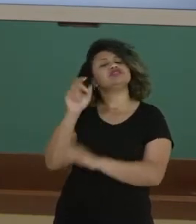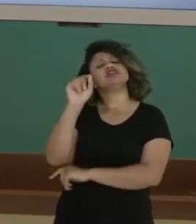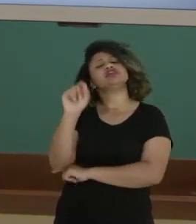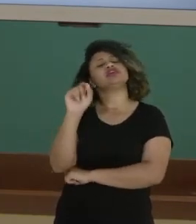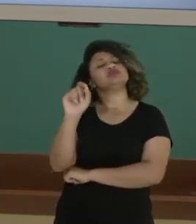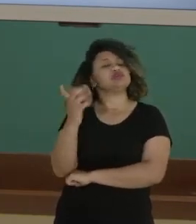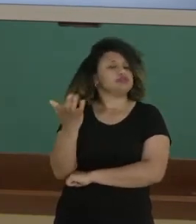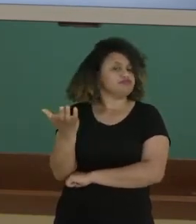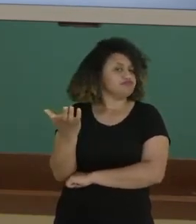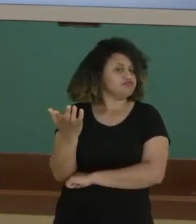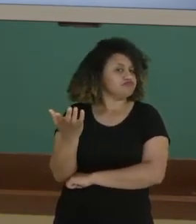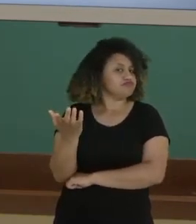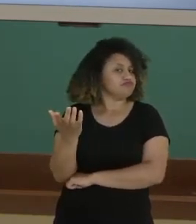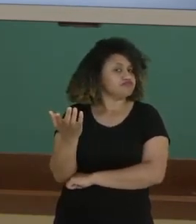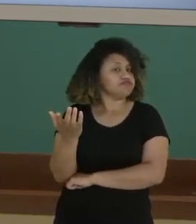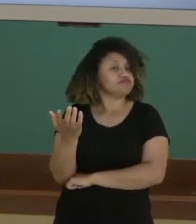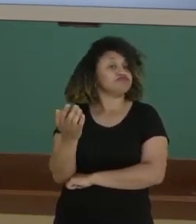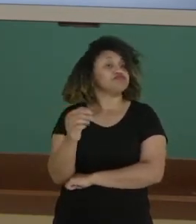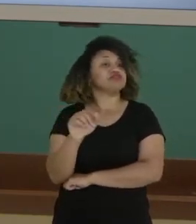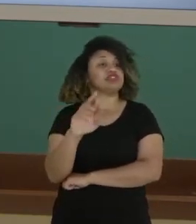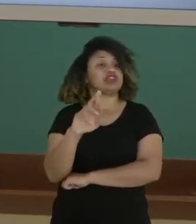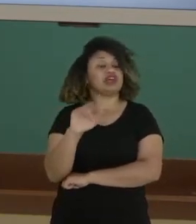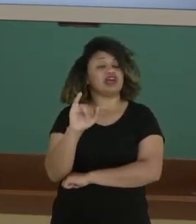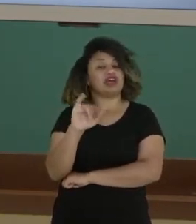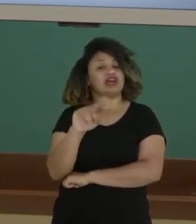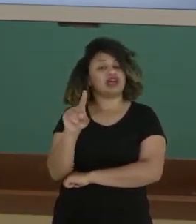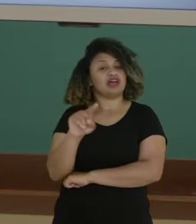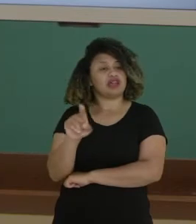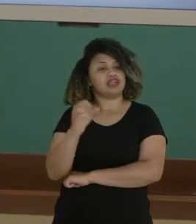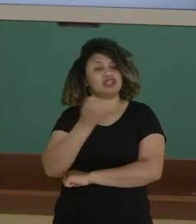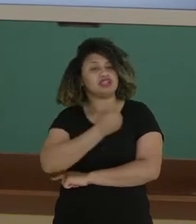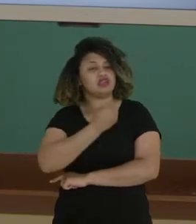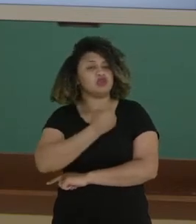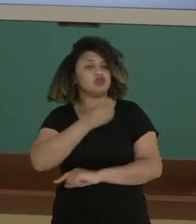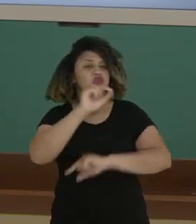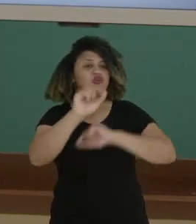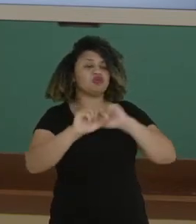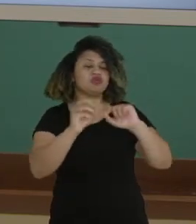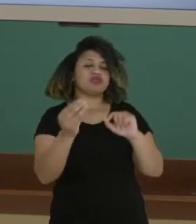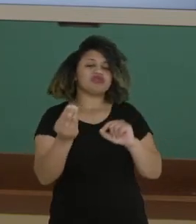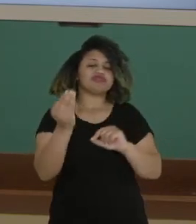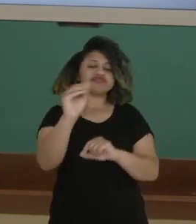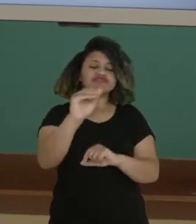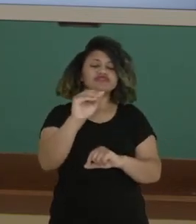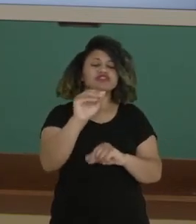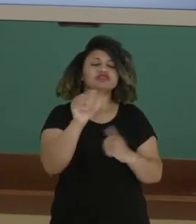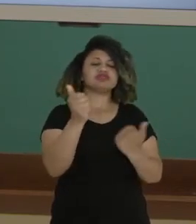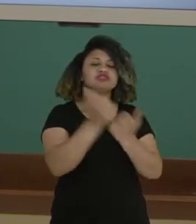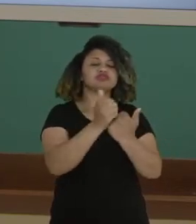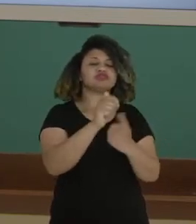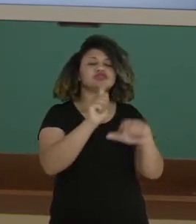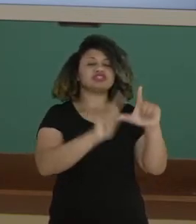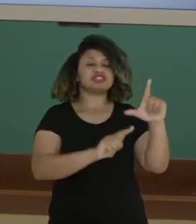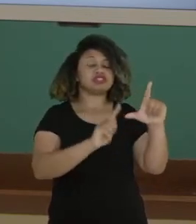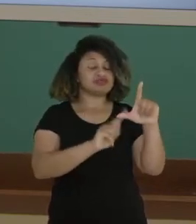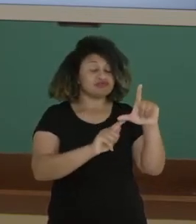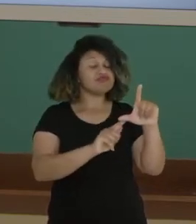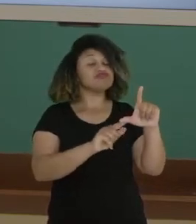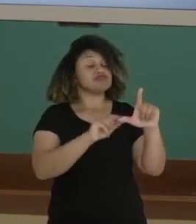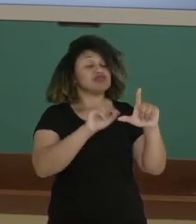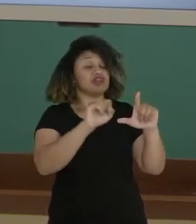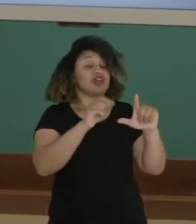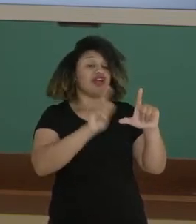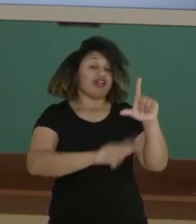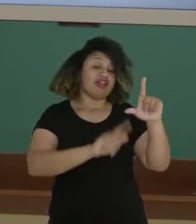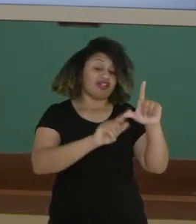uma equação? A raiz é o numerinho que você põe no lugar da letra. Sim, a letra está